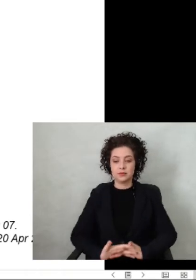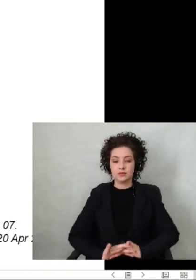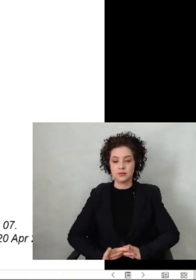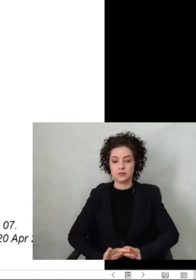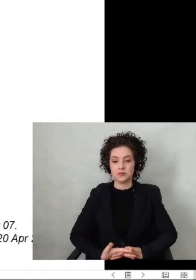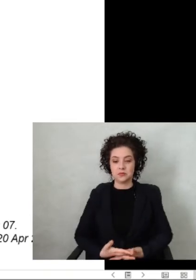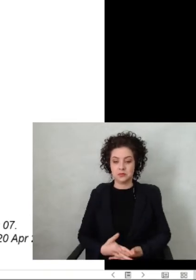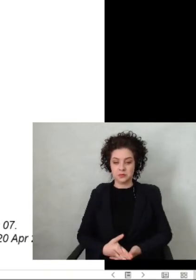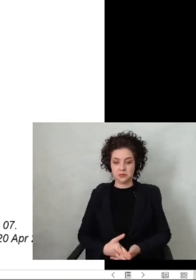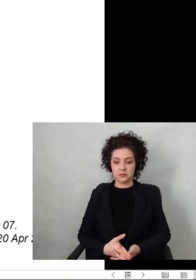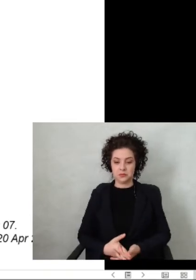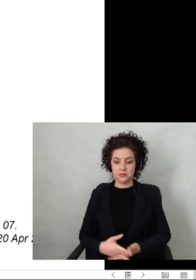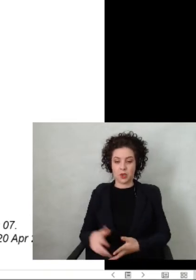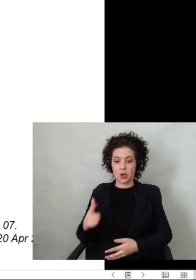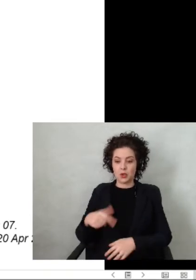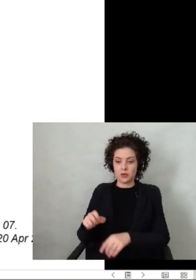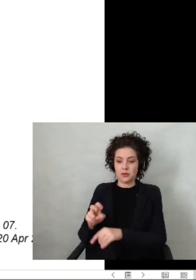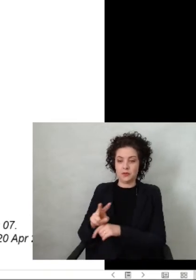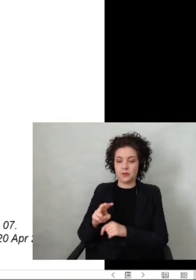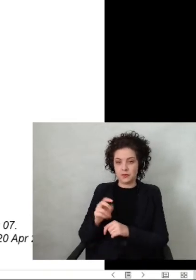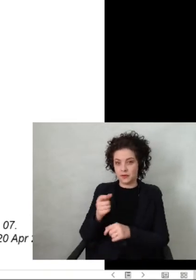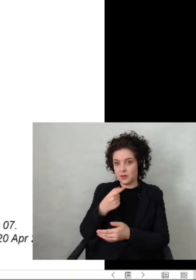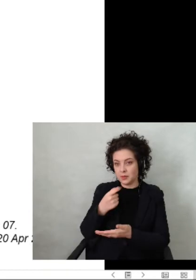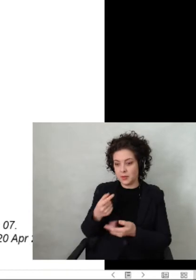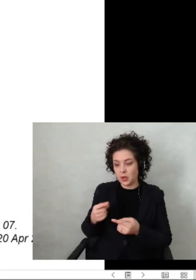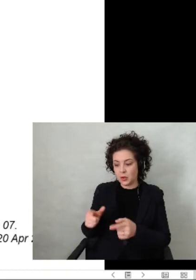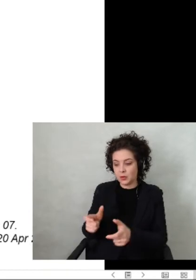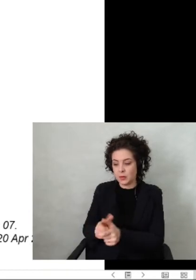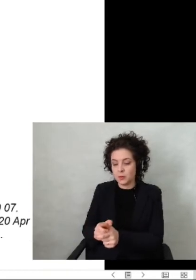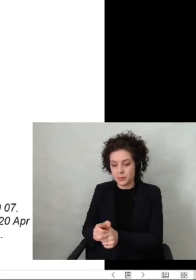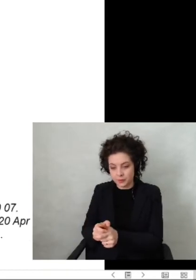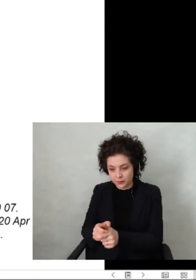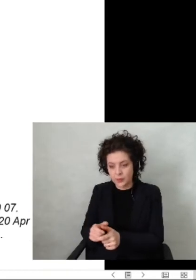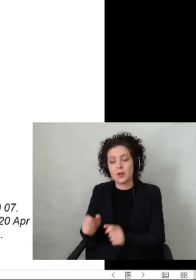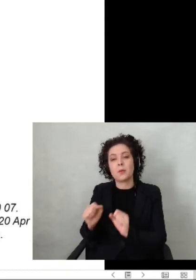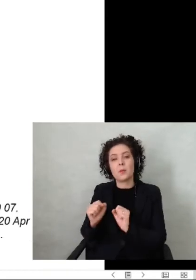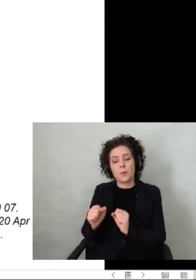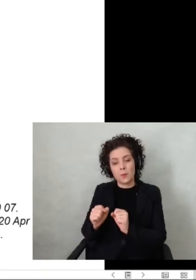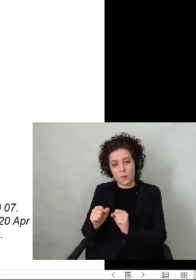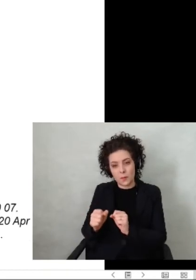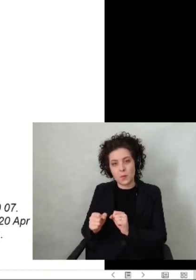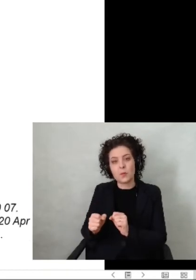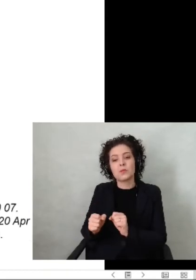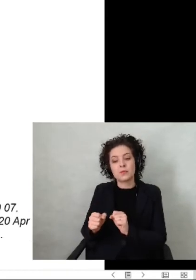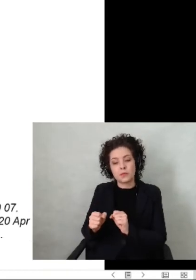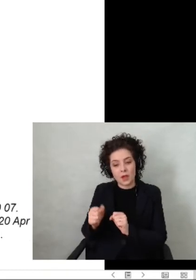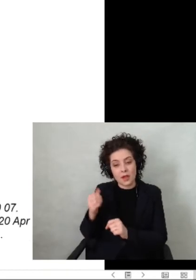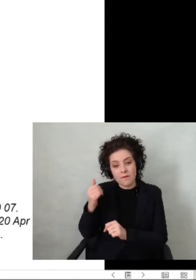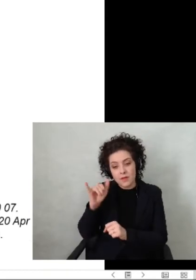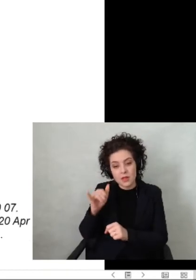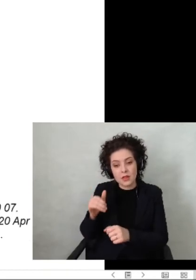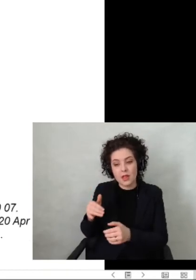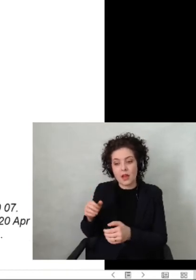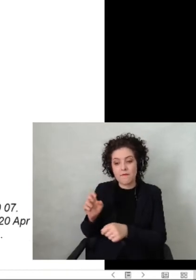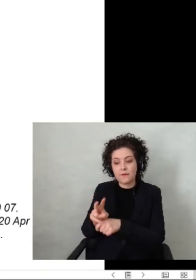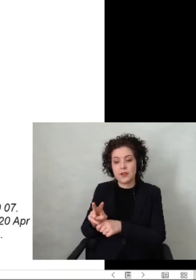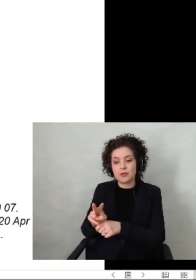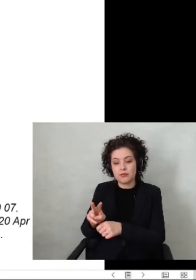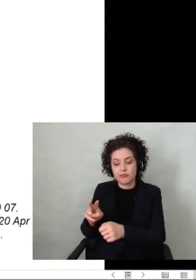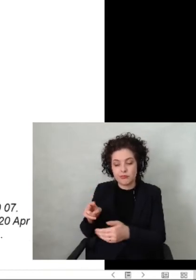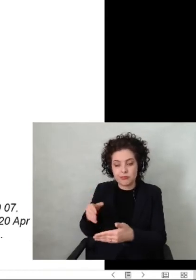antivirais potenciais que podem inibir a entrada do vírus. A gente ainda não tem os mecanismos certos. Por exemplo,